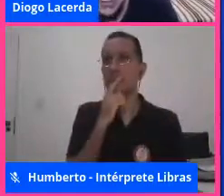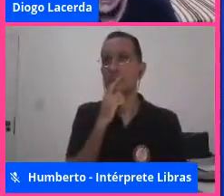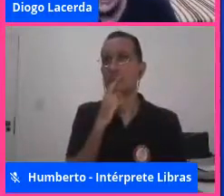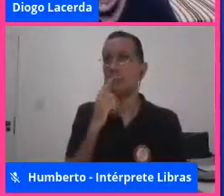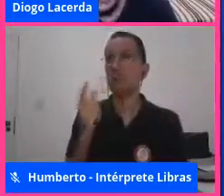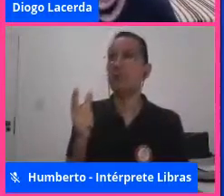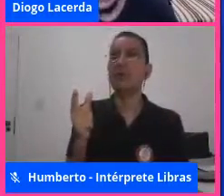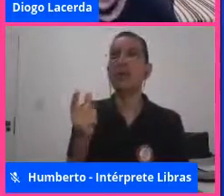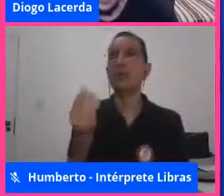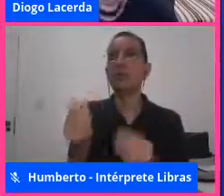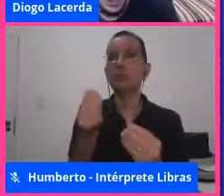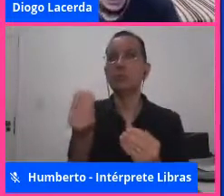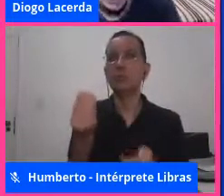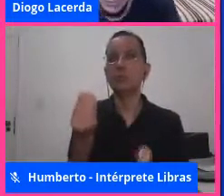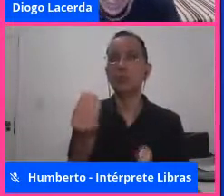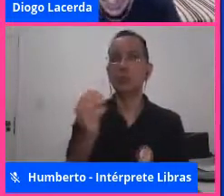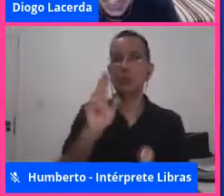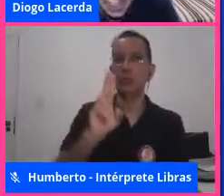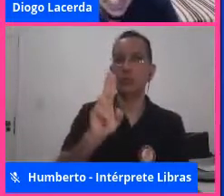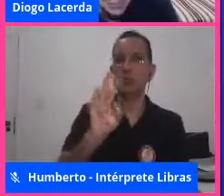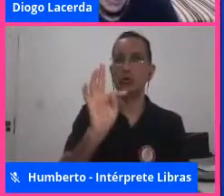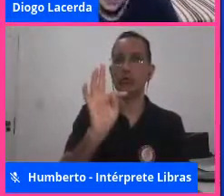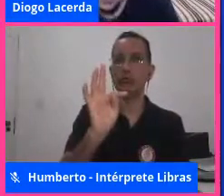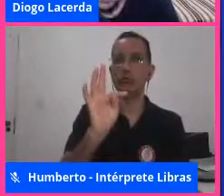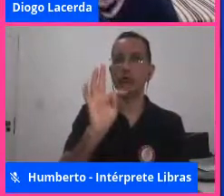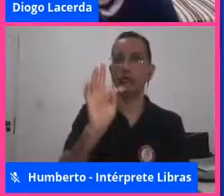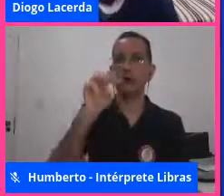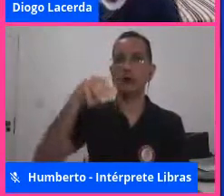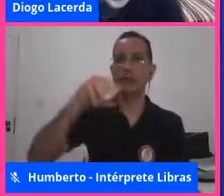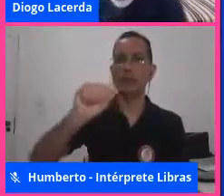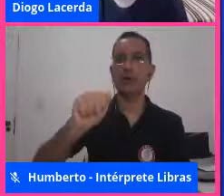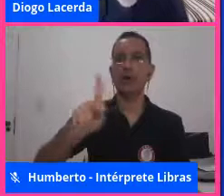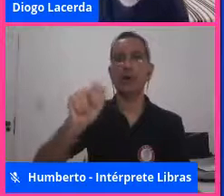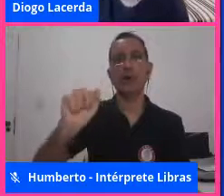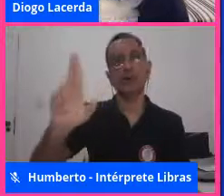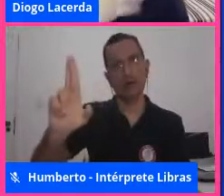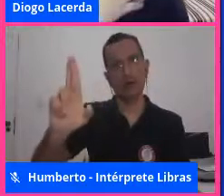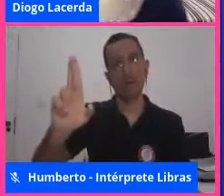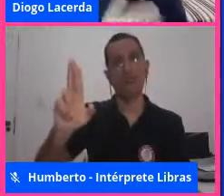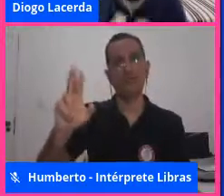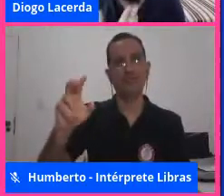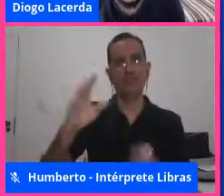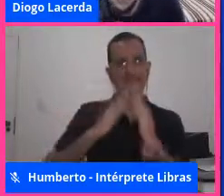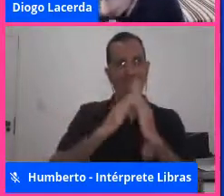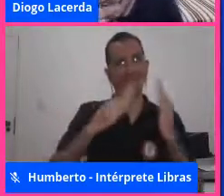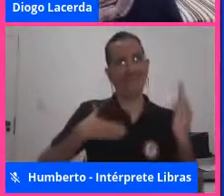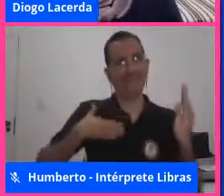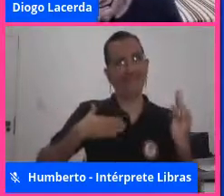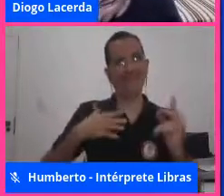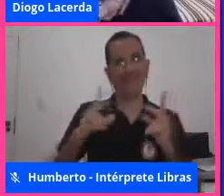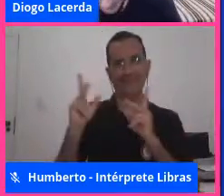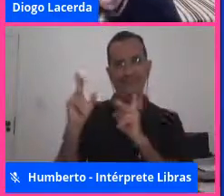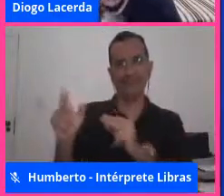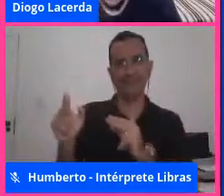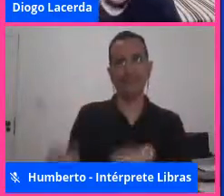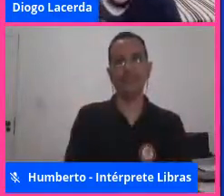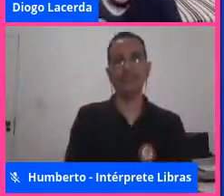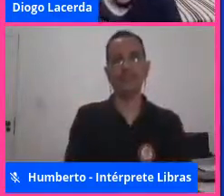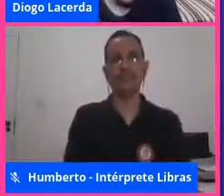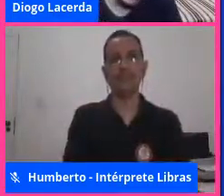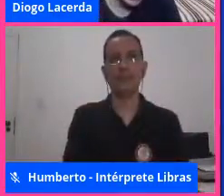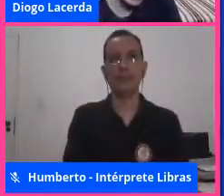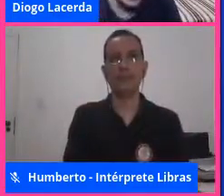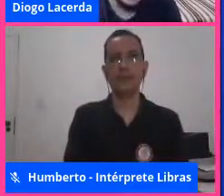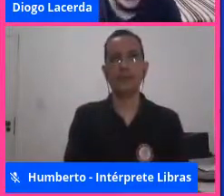meu caso, eu coloquei a Ultimaker, que é o que eu tenho aqui em casa. Mas aqui ele te dá uma série de impressora. Se